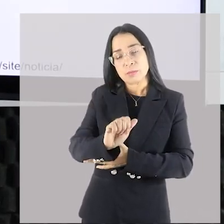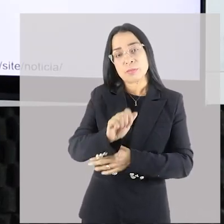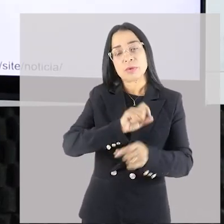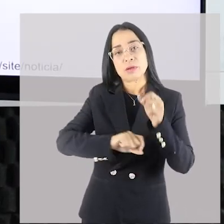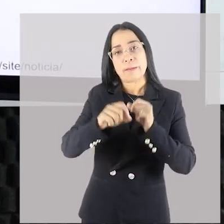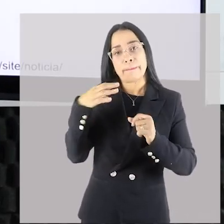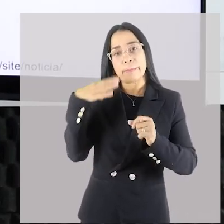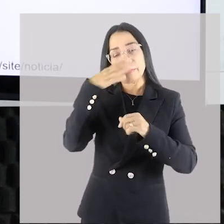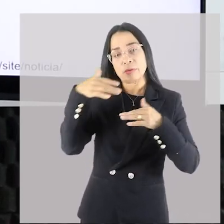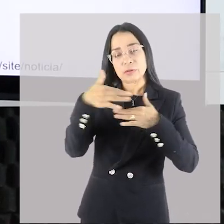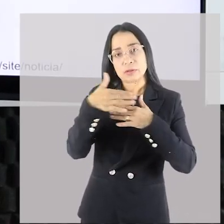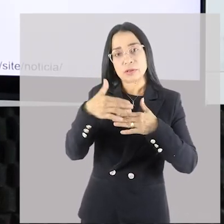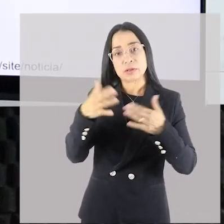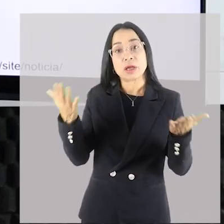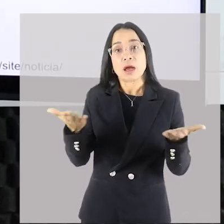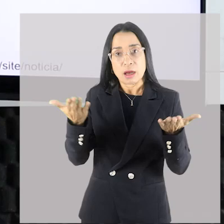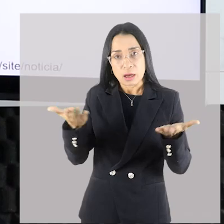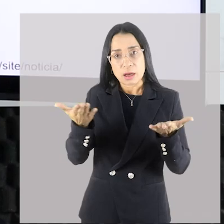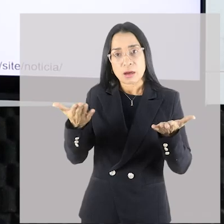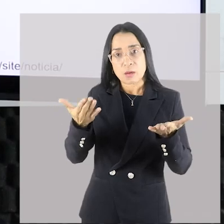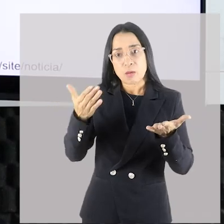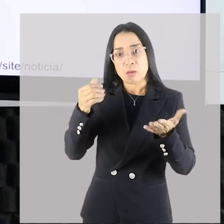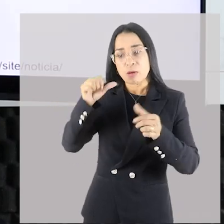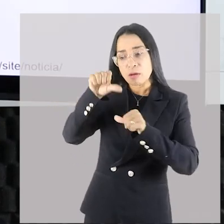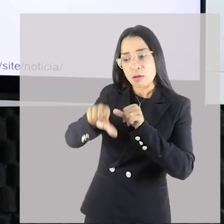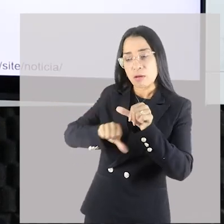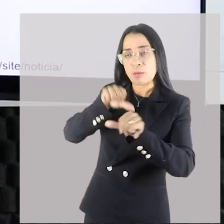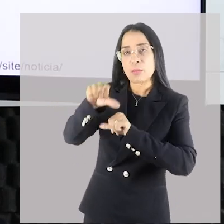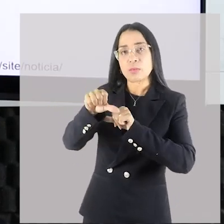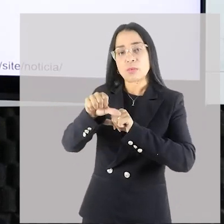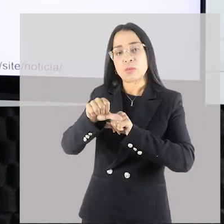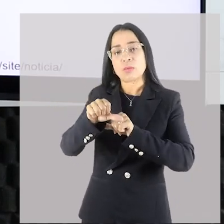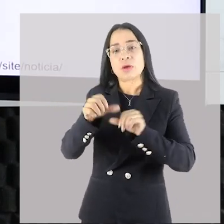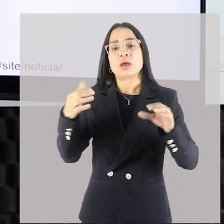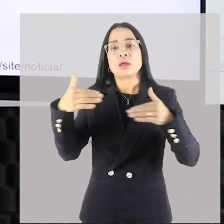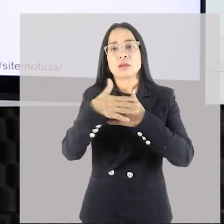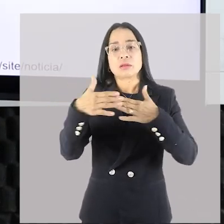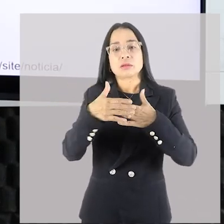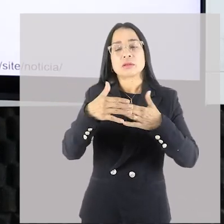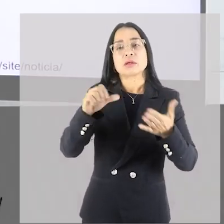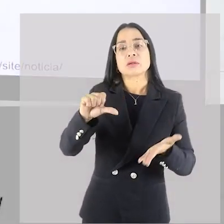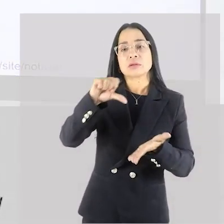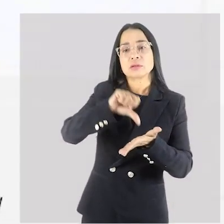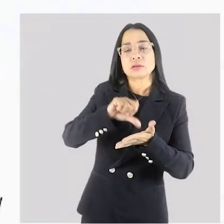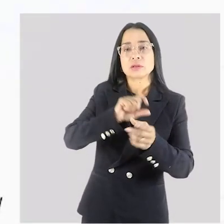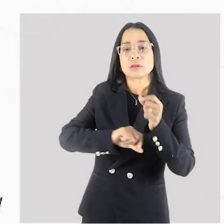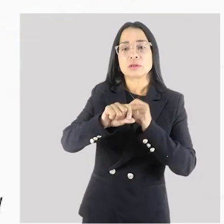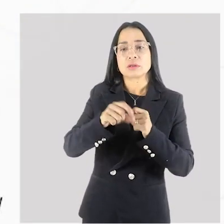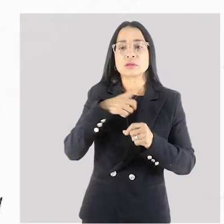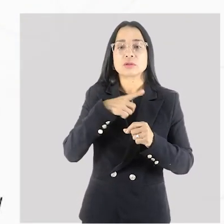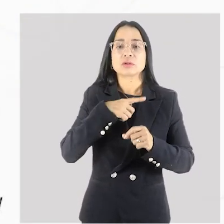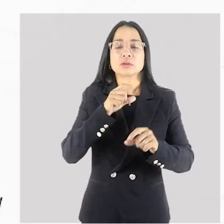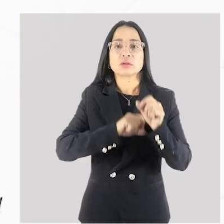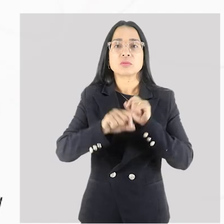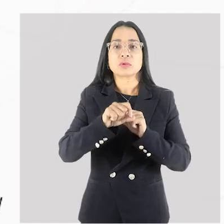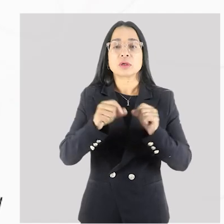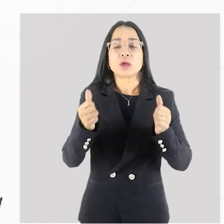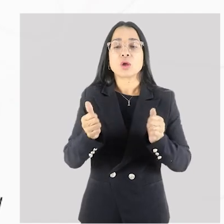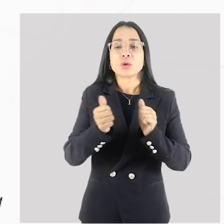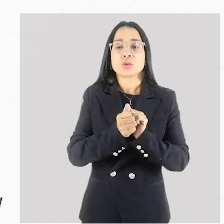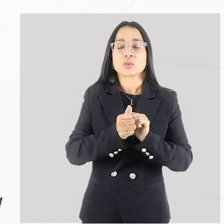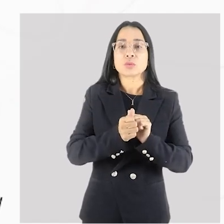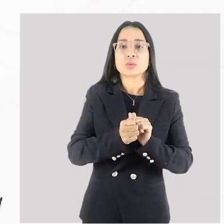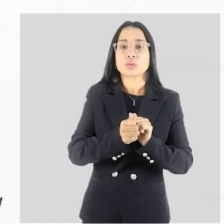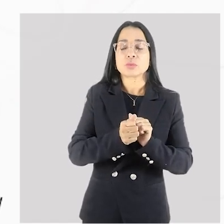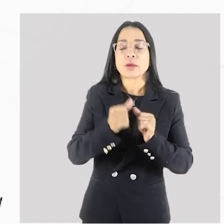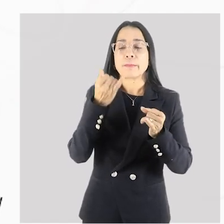na cidade de Atenas. E aí uma curiosidade que tinha parecido com as